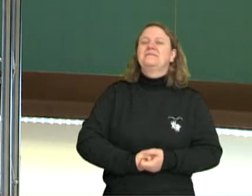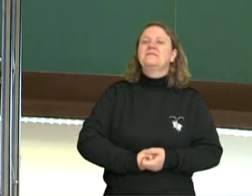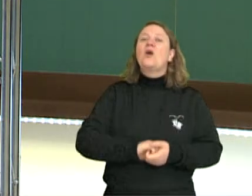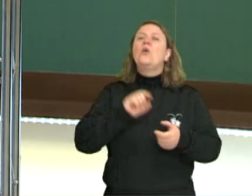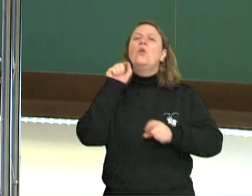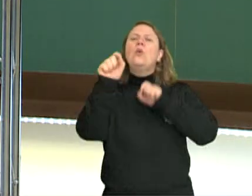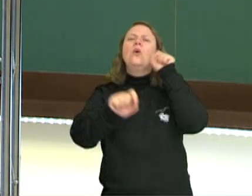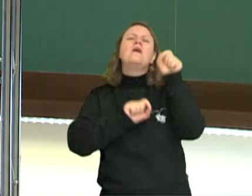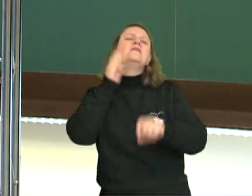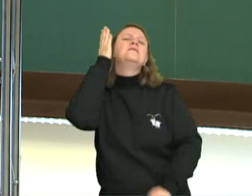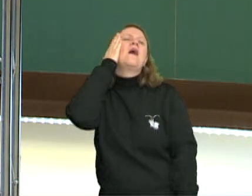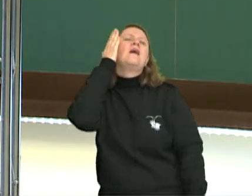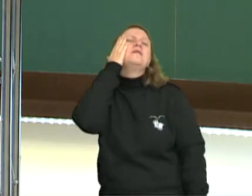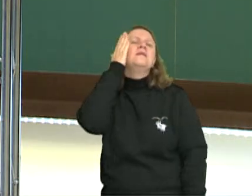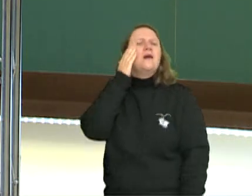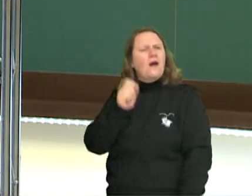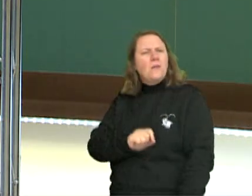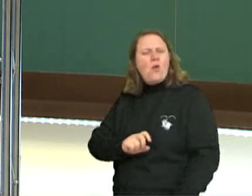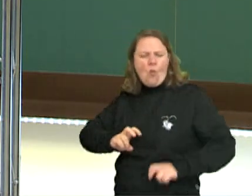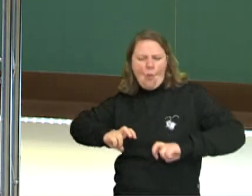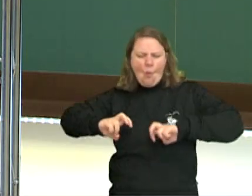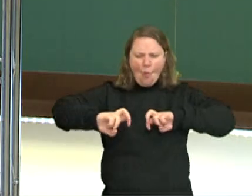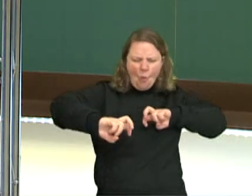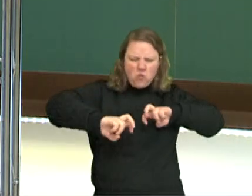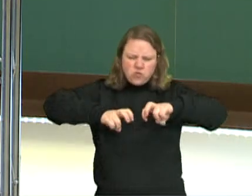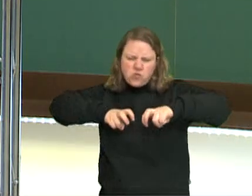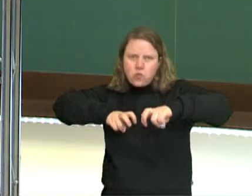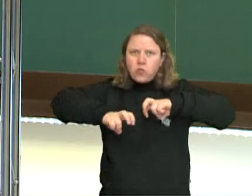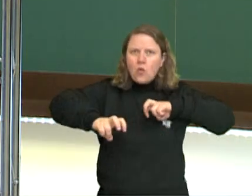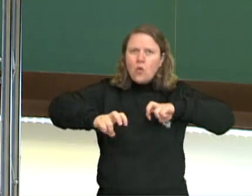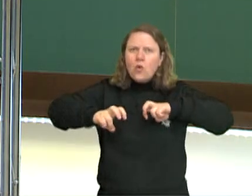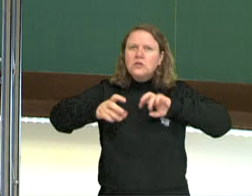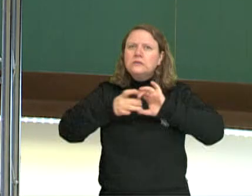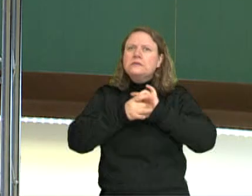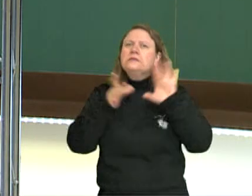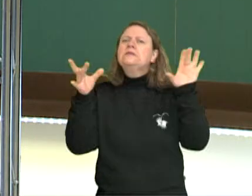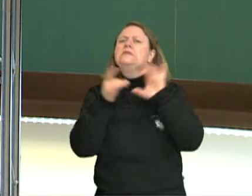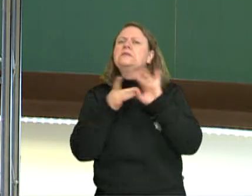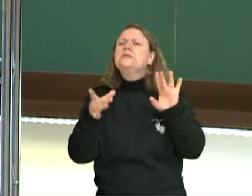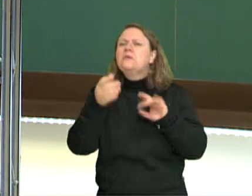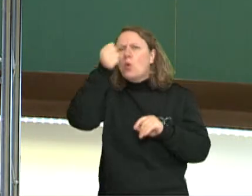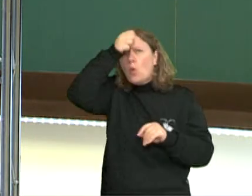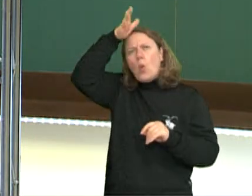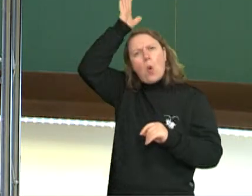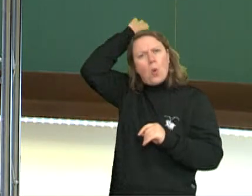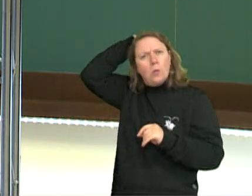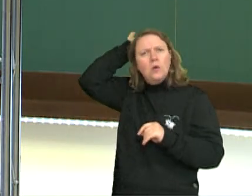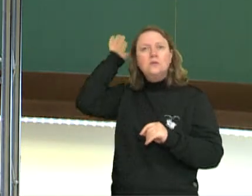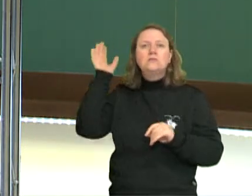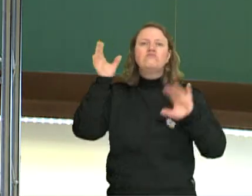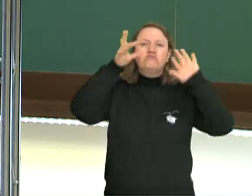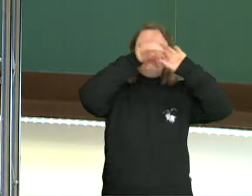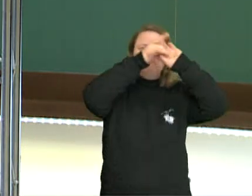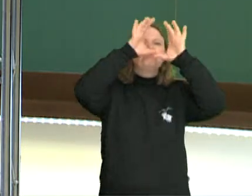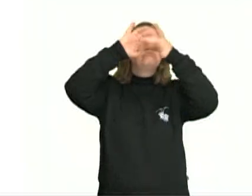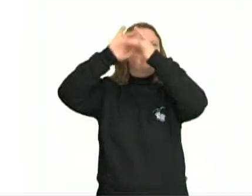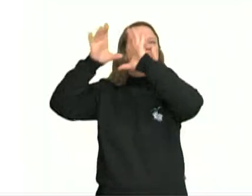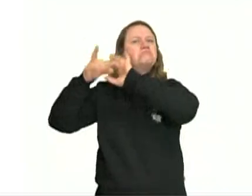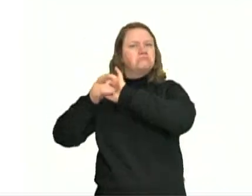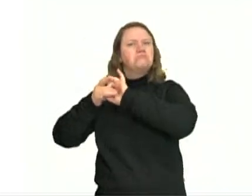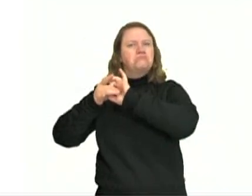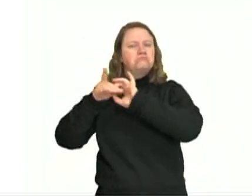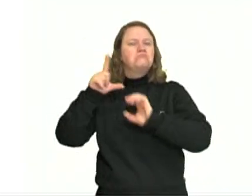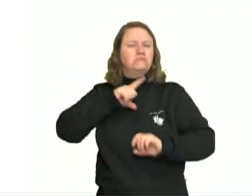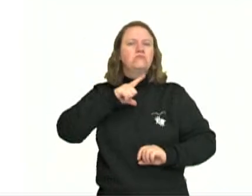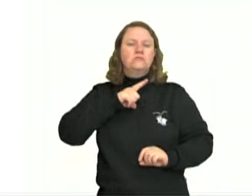você sabe sobre luta estilo livre e greco-romana? Elas são modalidades olímpicas e